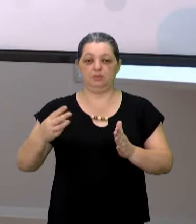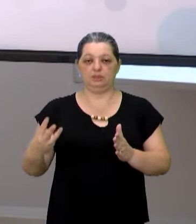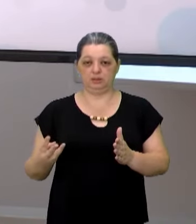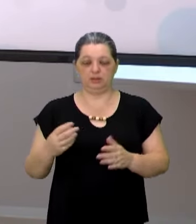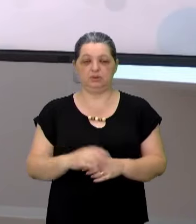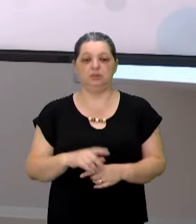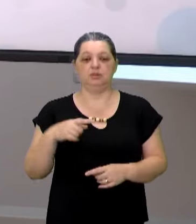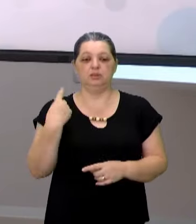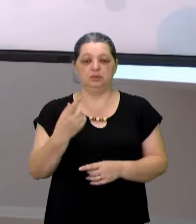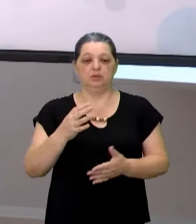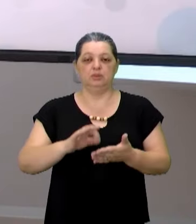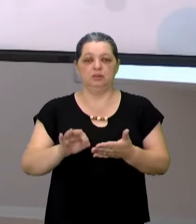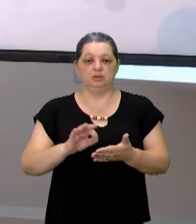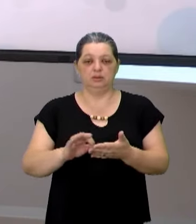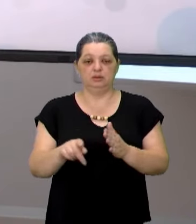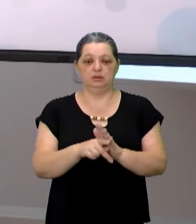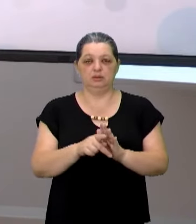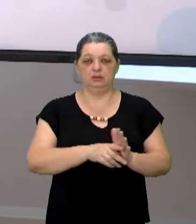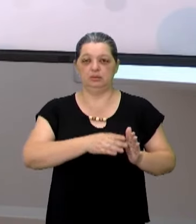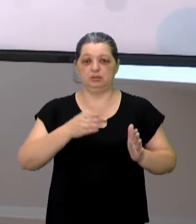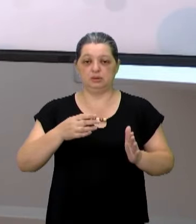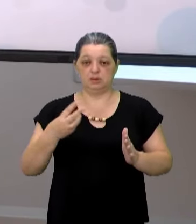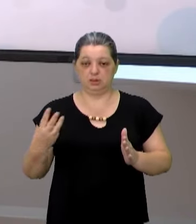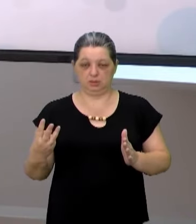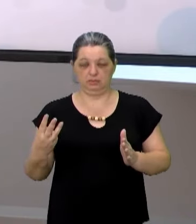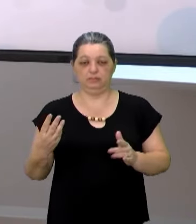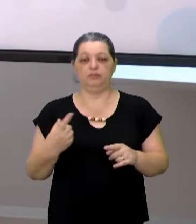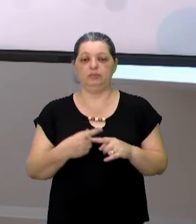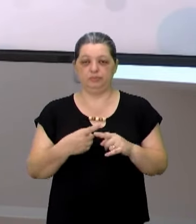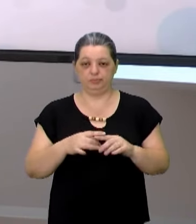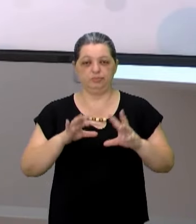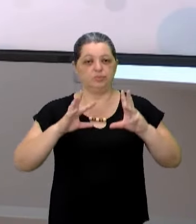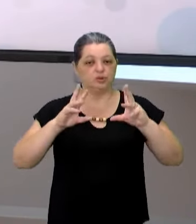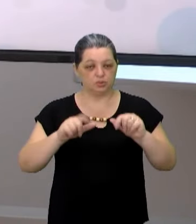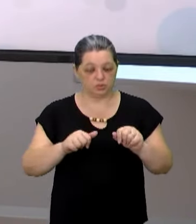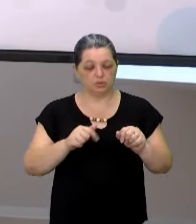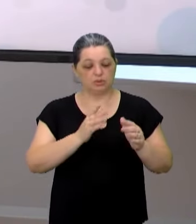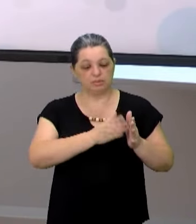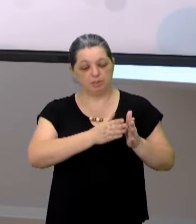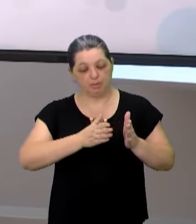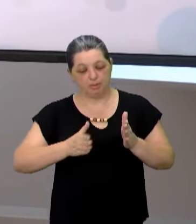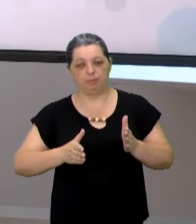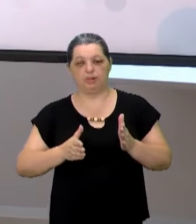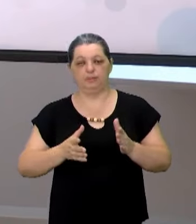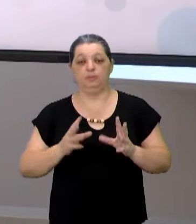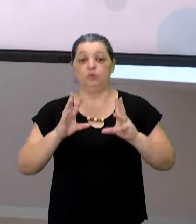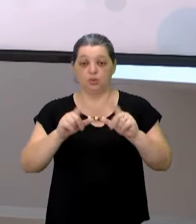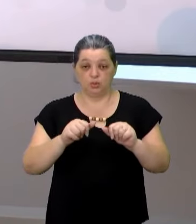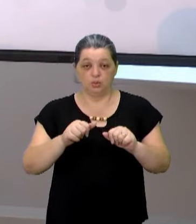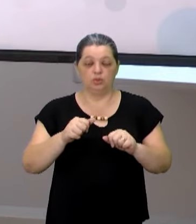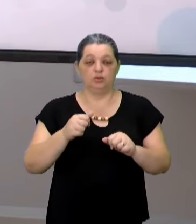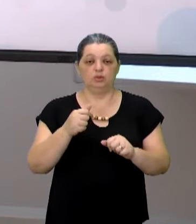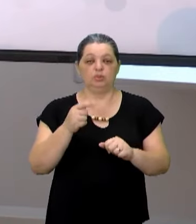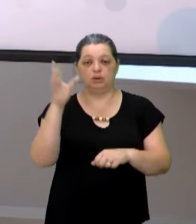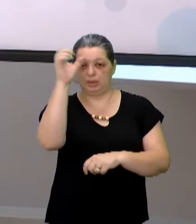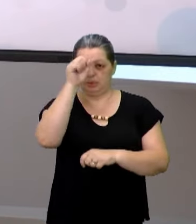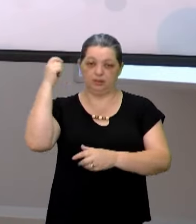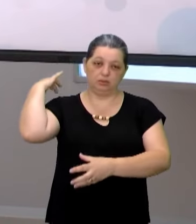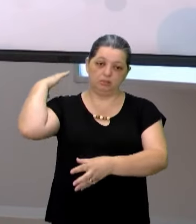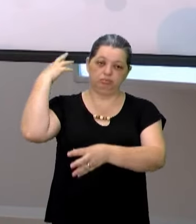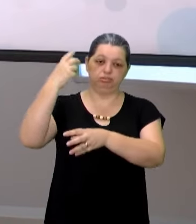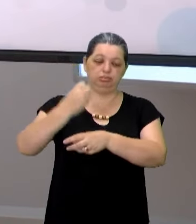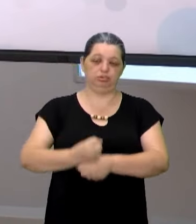fazendo a correção e chama-se etapa 3 por quê? Porque cobra todas as etapas anteriores. Então, tudo que vocês aprenderam ao longo aí do seu